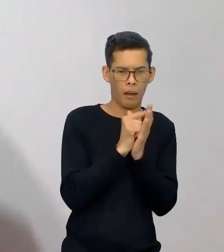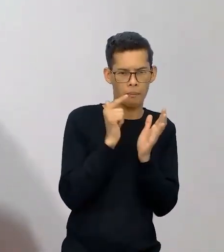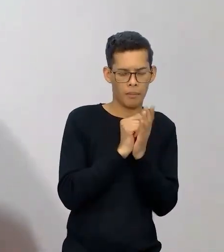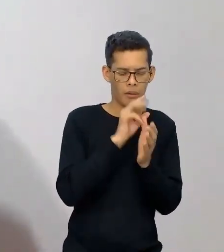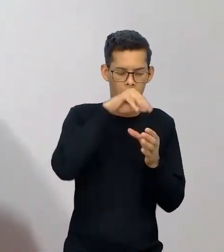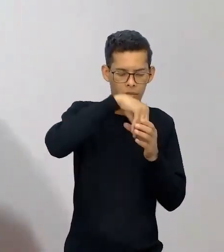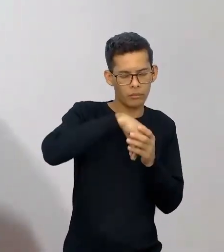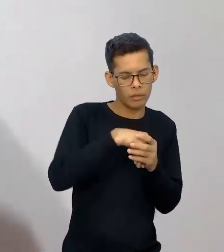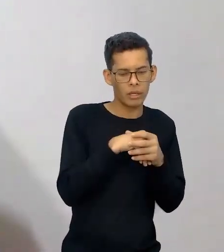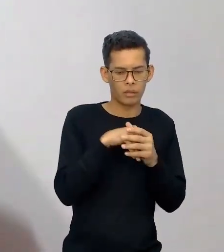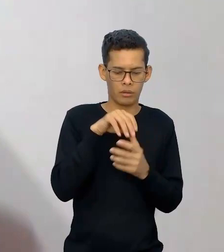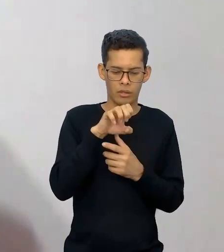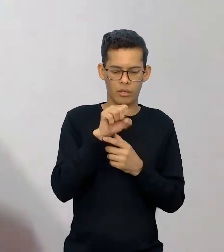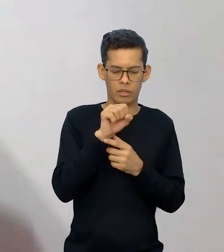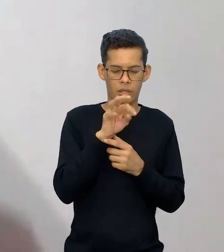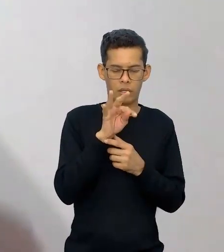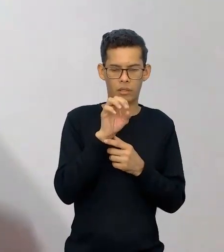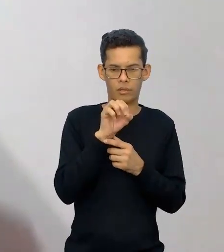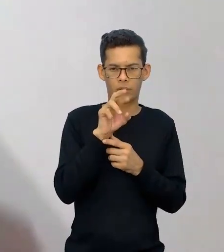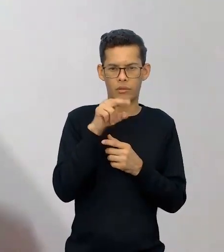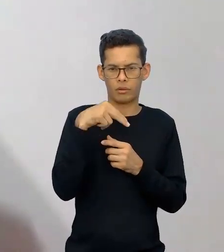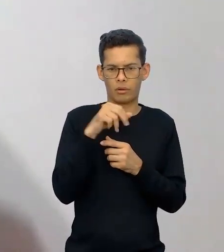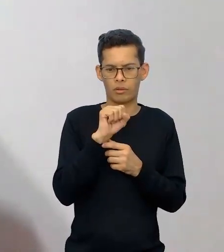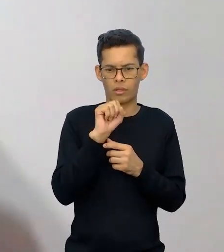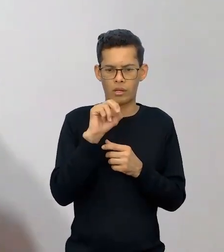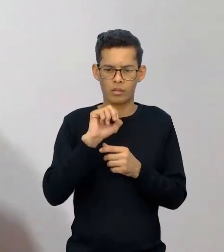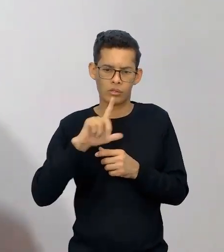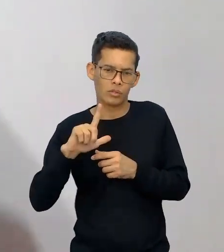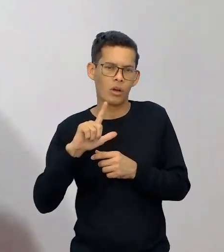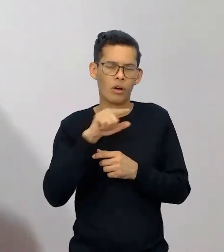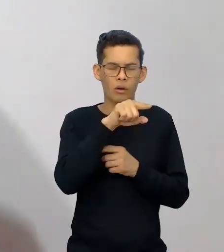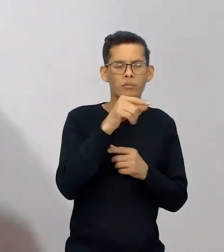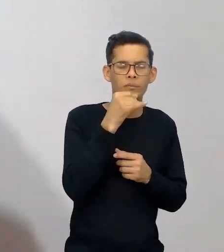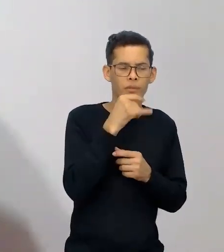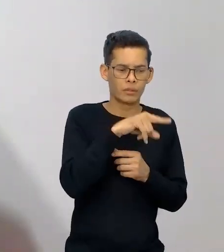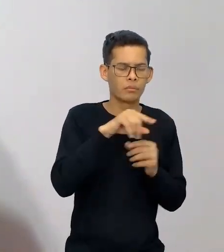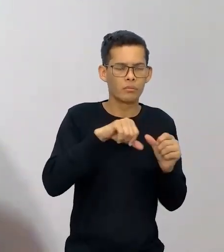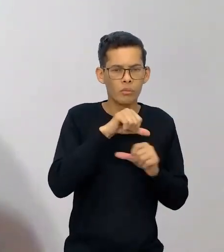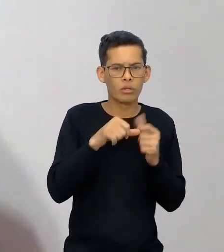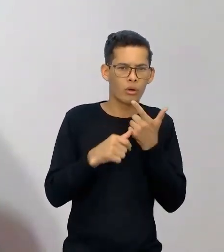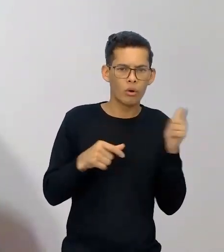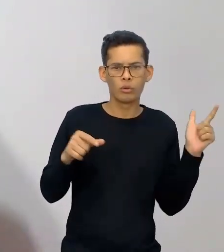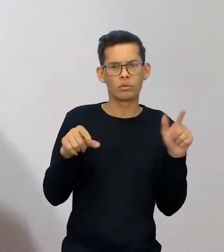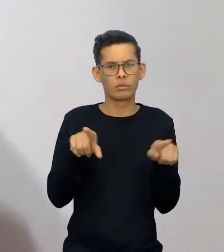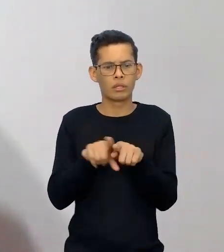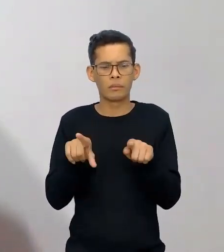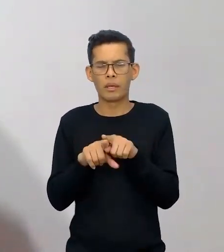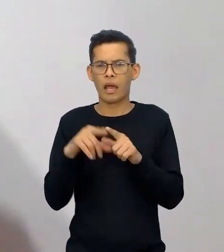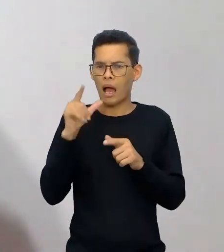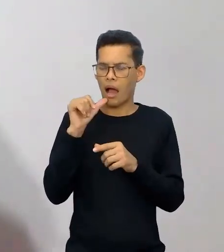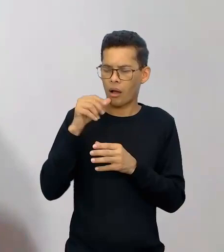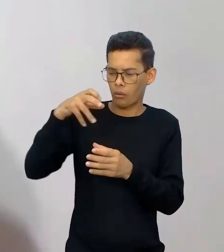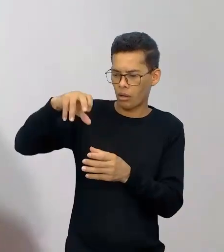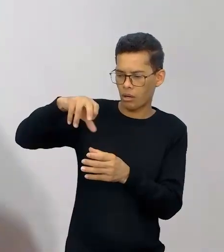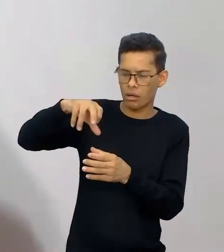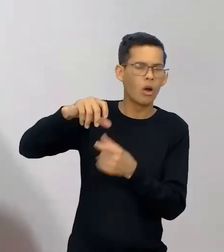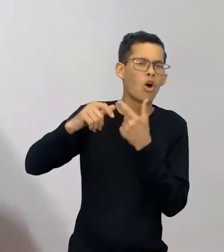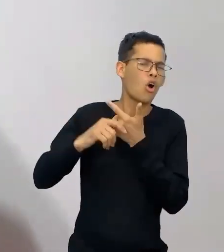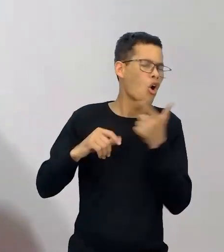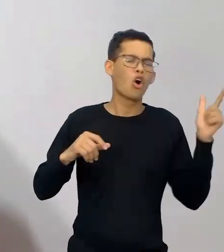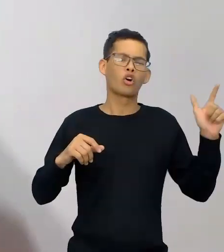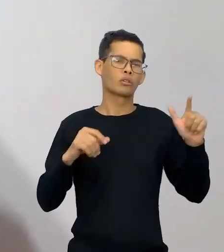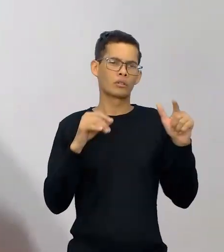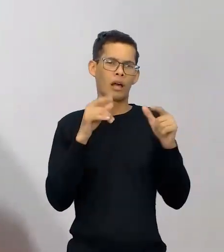água simples, uma água comum, né, filtrada ou água de torneira, por que não, ou água destilada, por que não colocar o